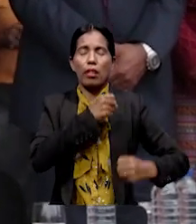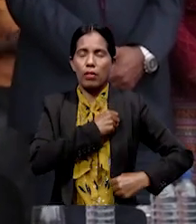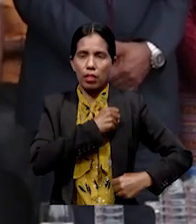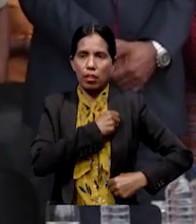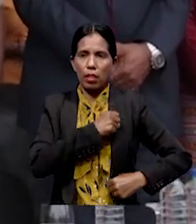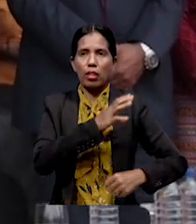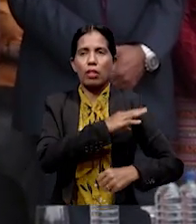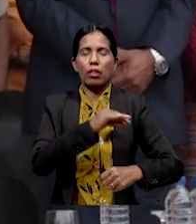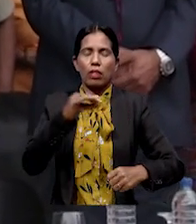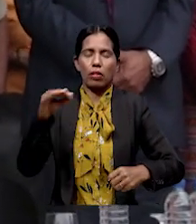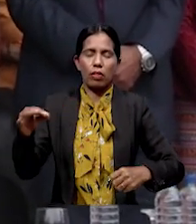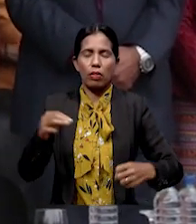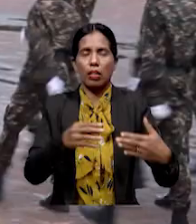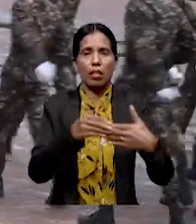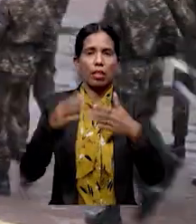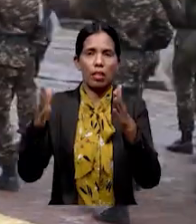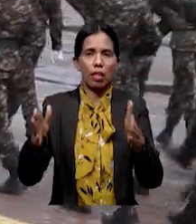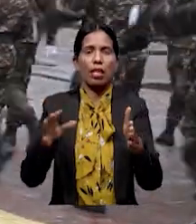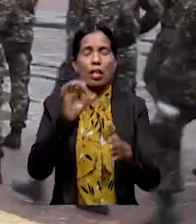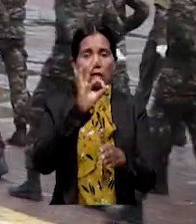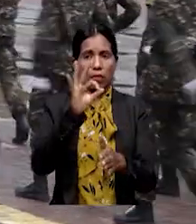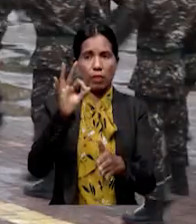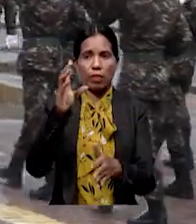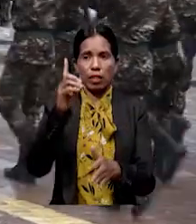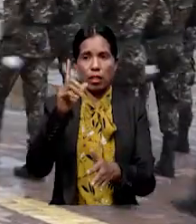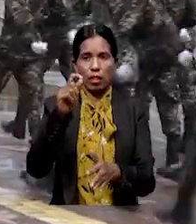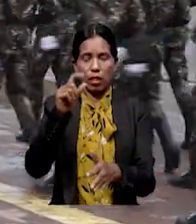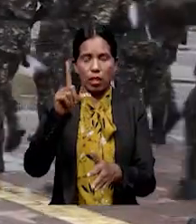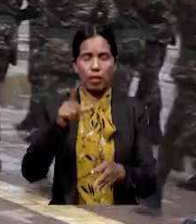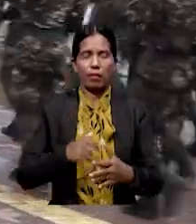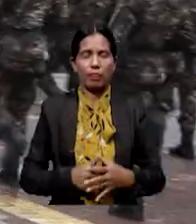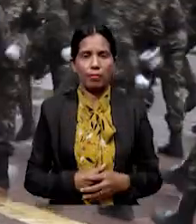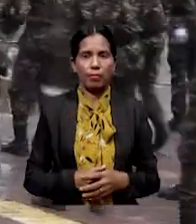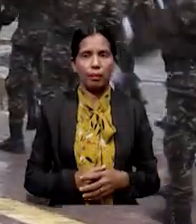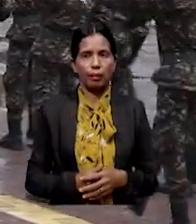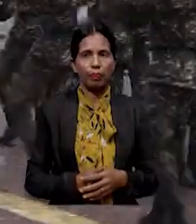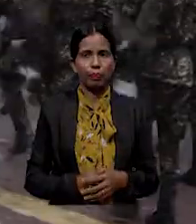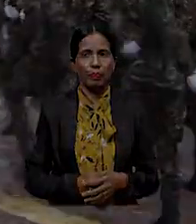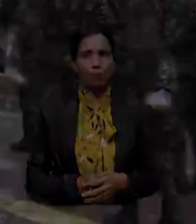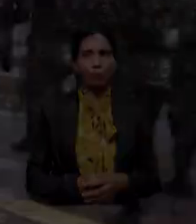FFDTL, hoje lidera FFDTL. Na Plan Severa, Justiniano Nano, Zemen.